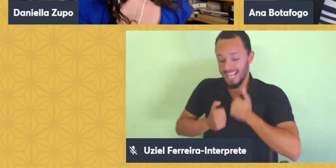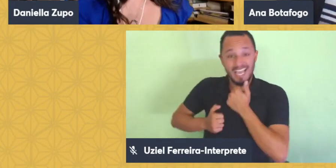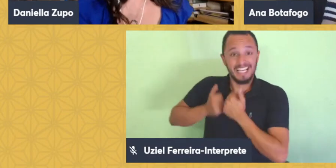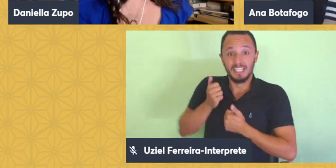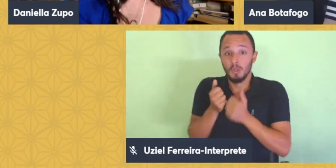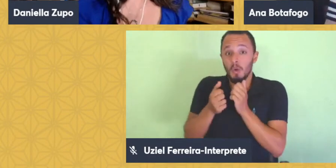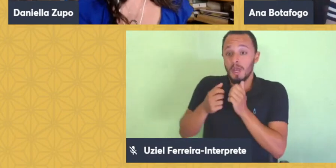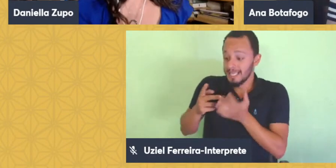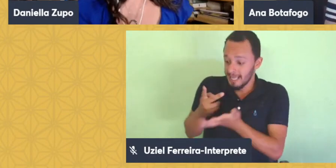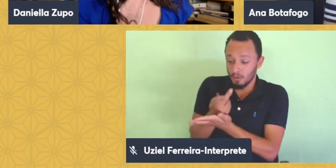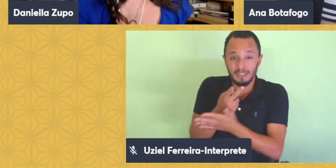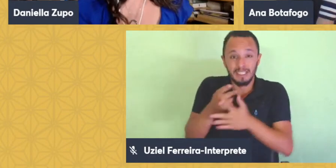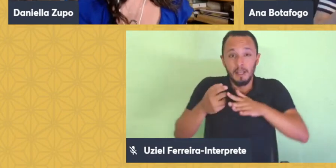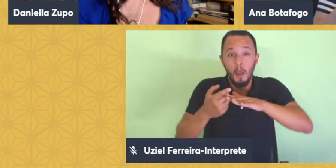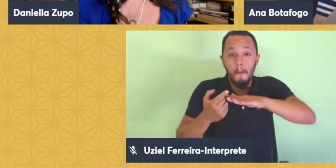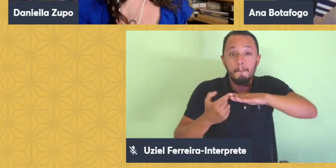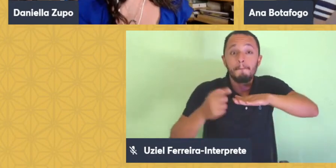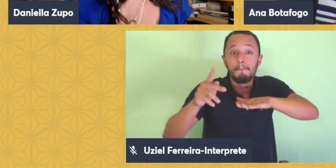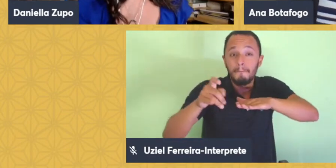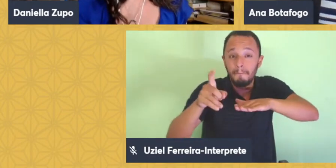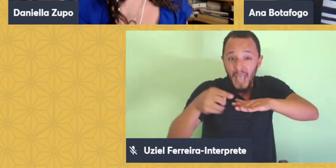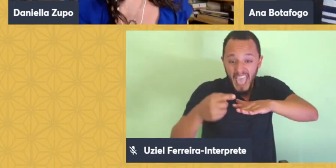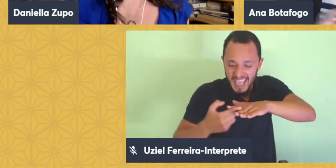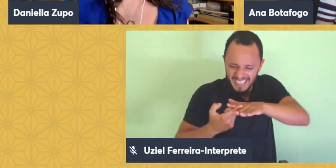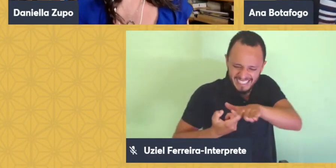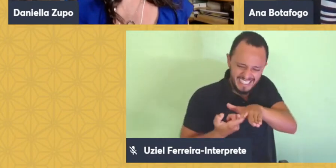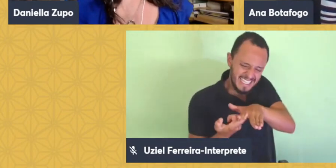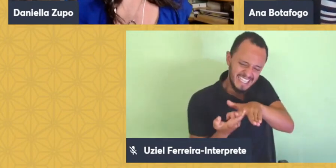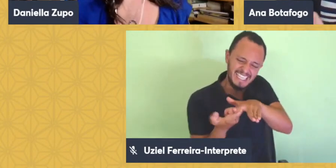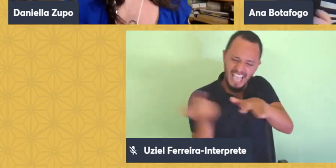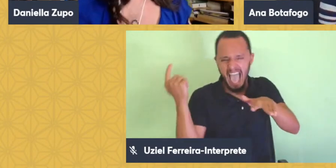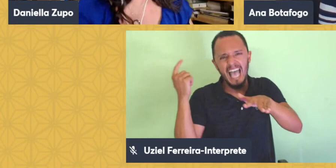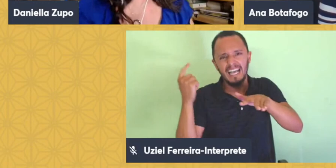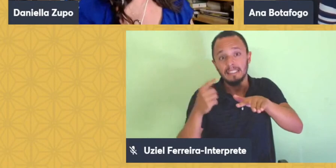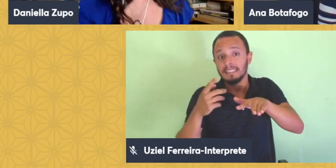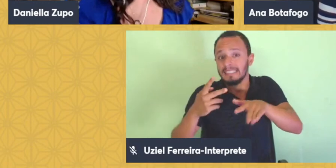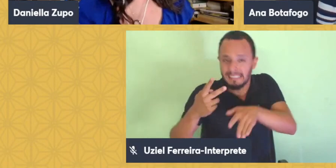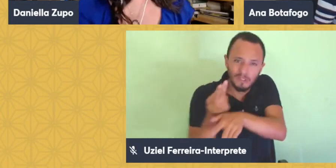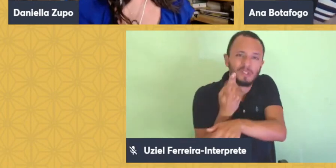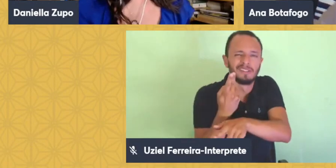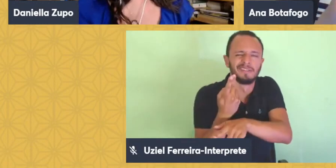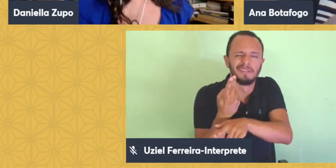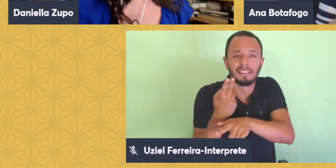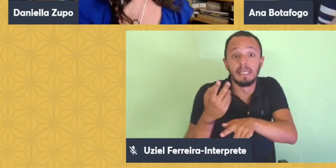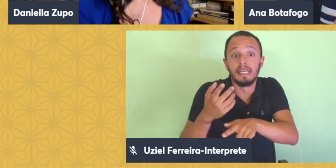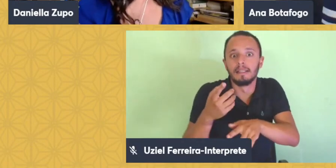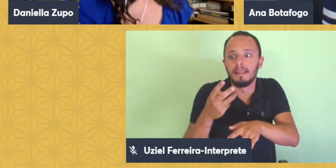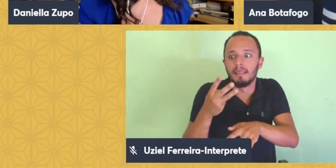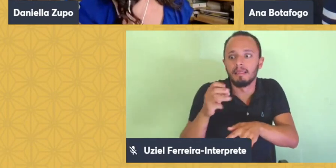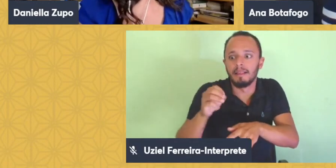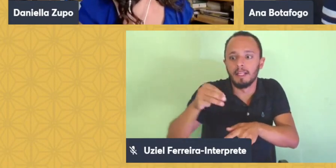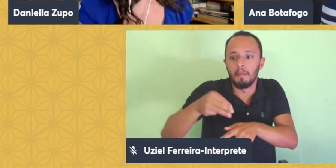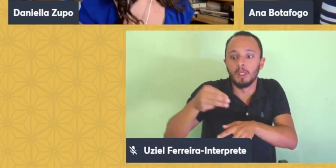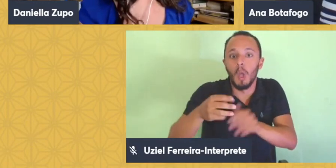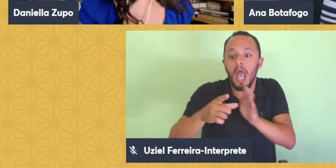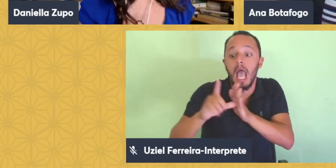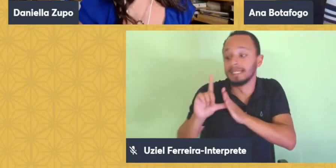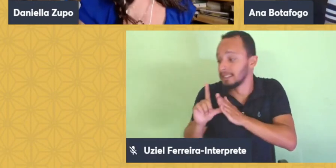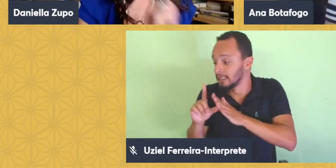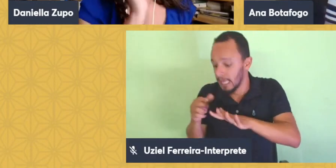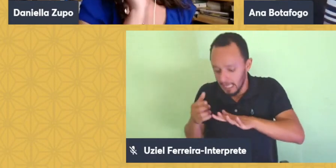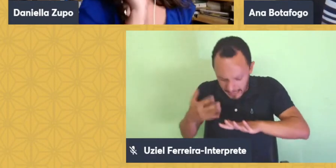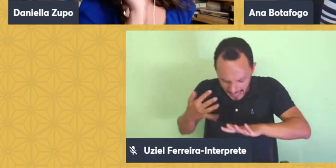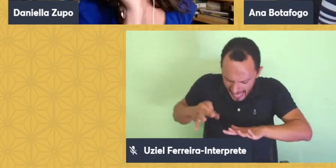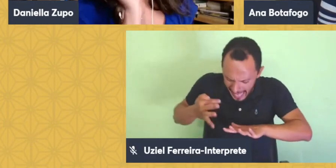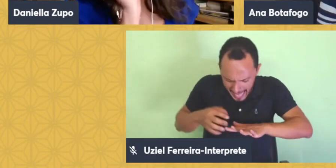drasticamente o dedo do meu pé assim meia hora antes de entrar em cena tem o que que faz cê entra com medo